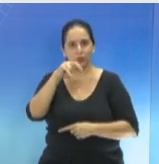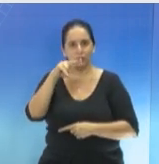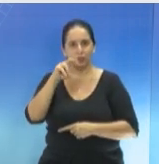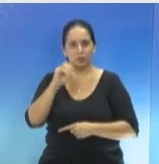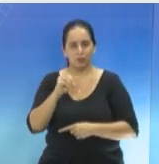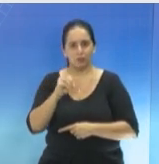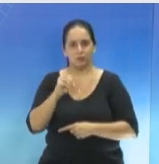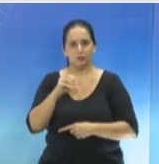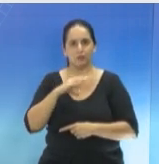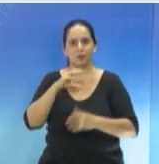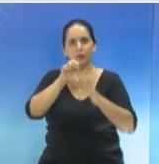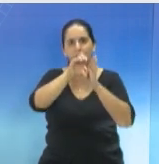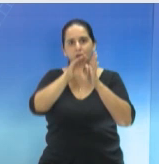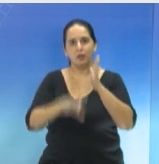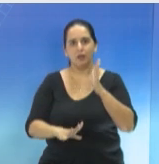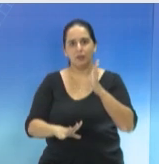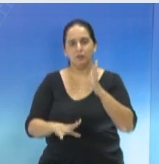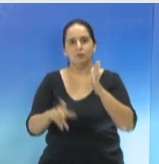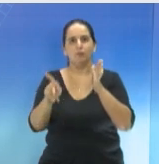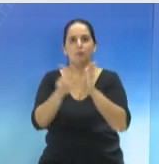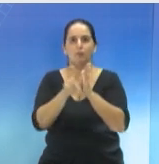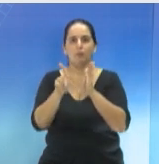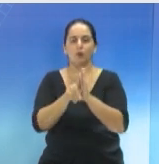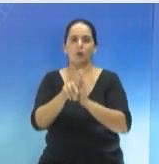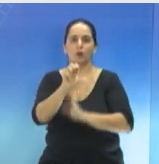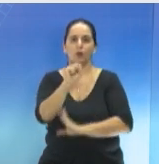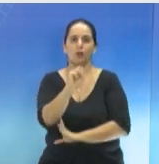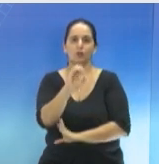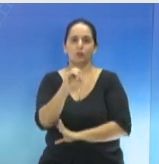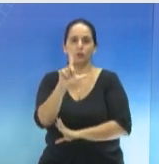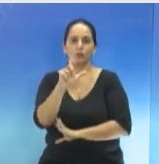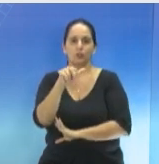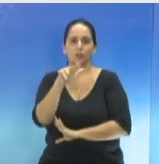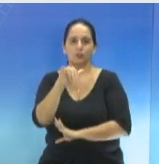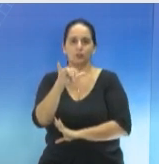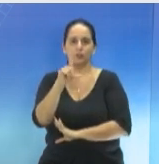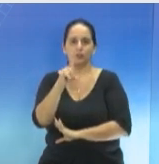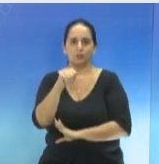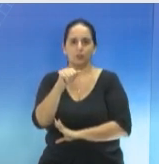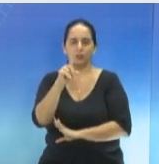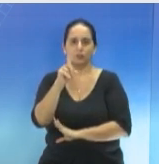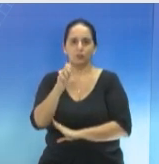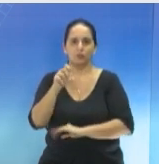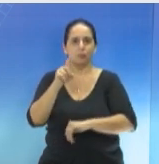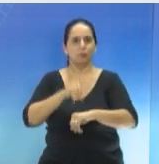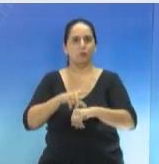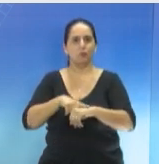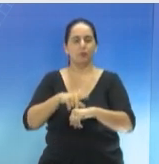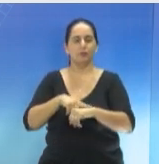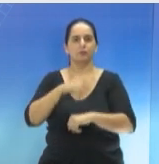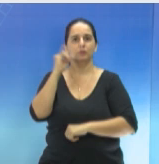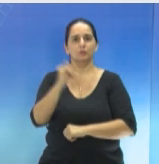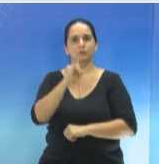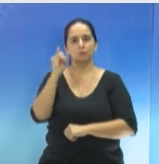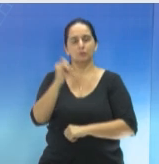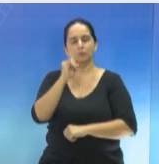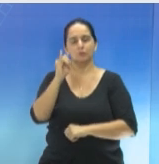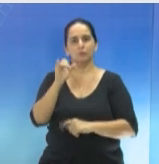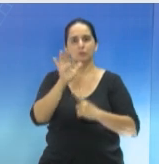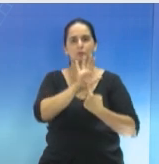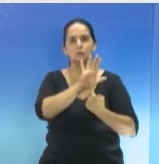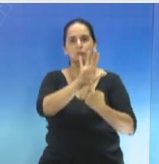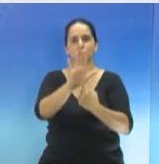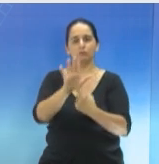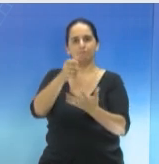gênero caracterizado pela solenidade, e nesse uso patriótico de linguagem, por sua natureza protocolar,